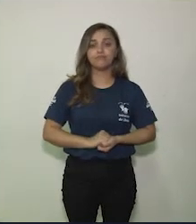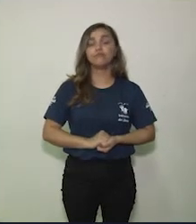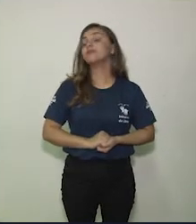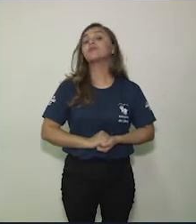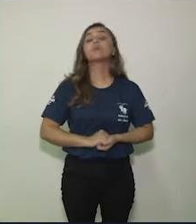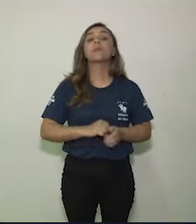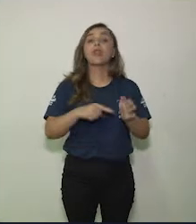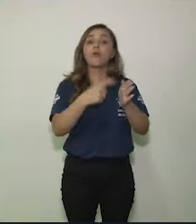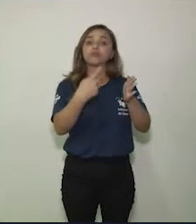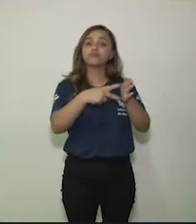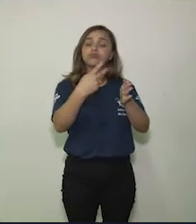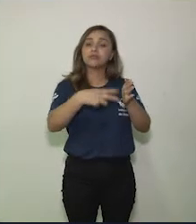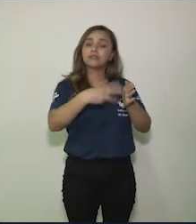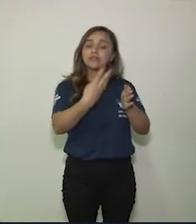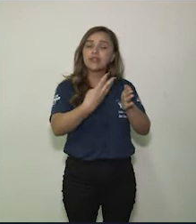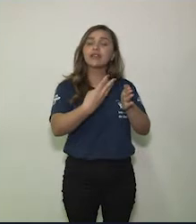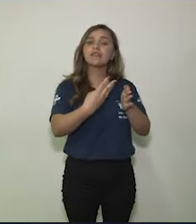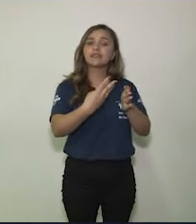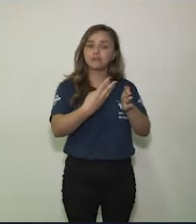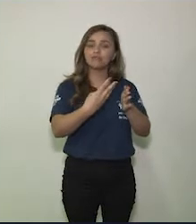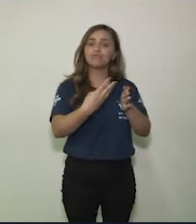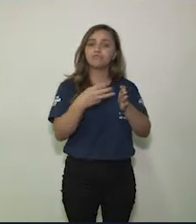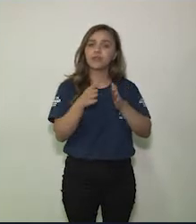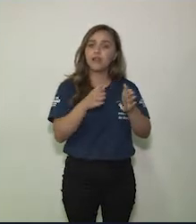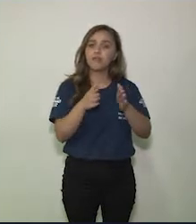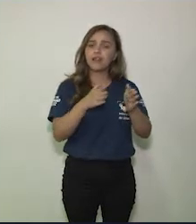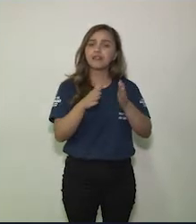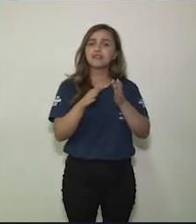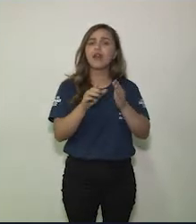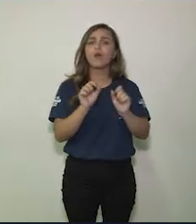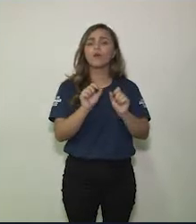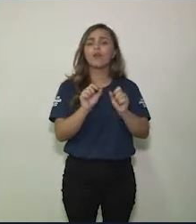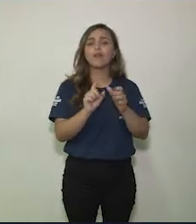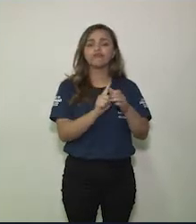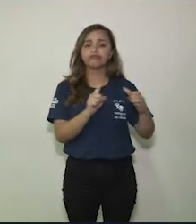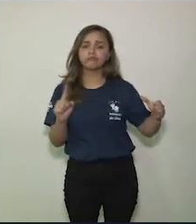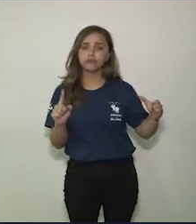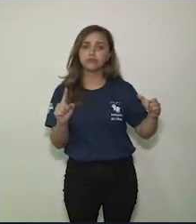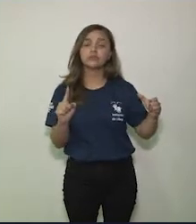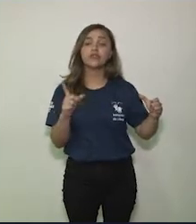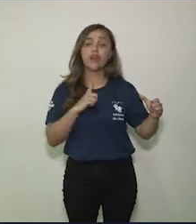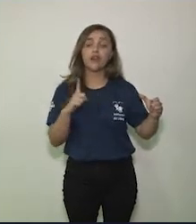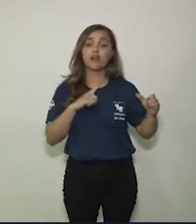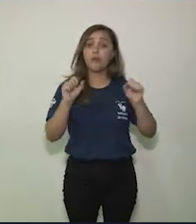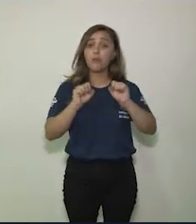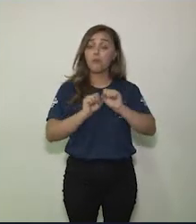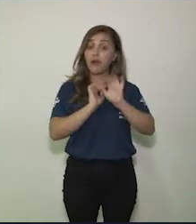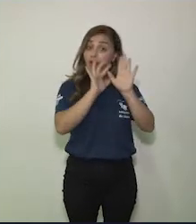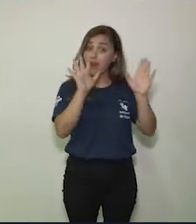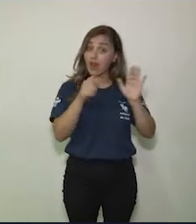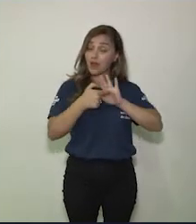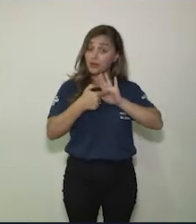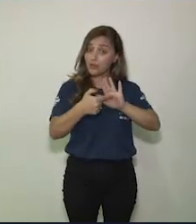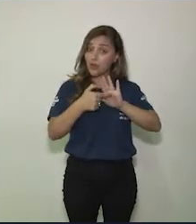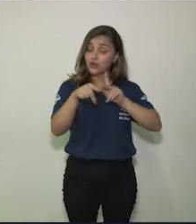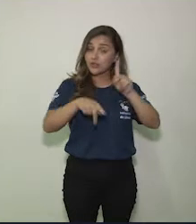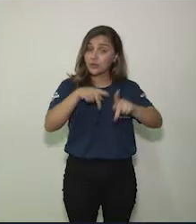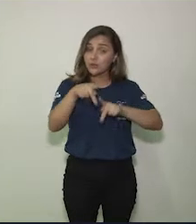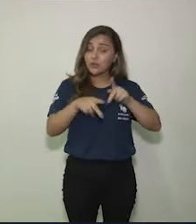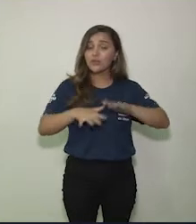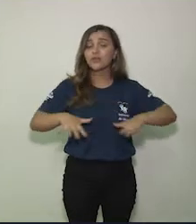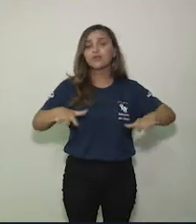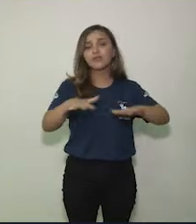primeiras fases, pode passar em relação ao distanciamento social, ficou muito claro que a população que referiu ter